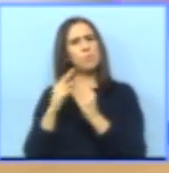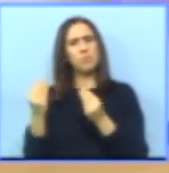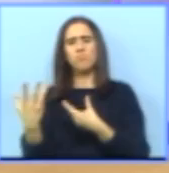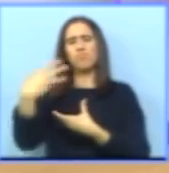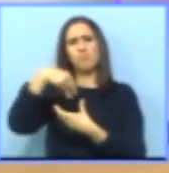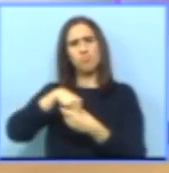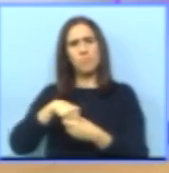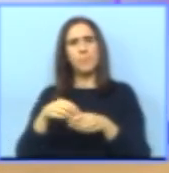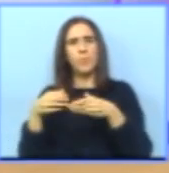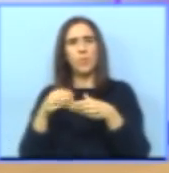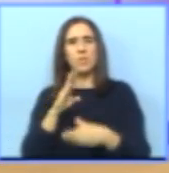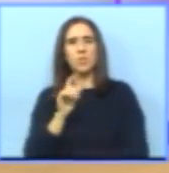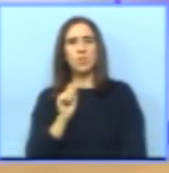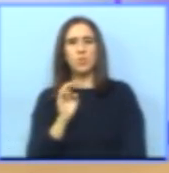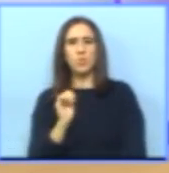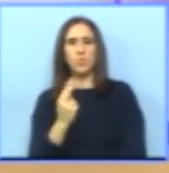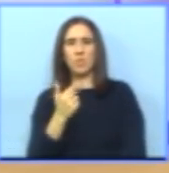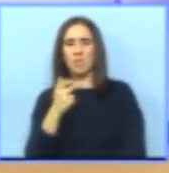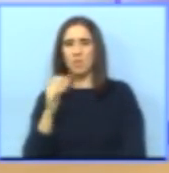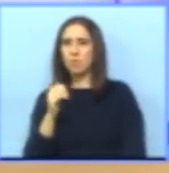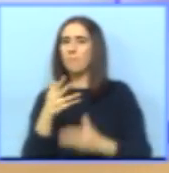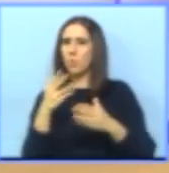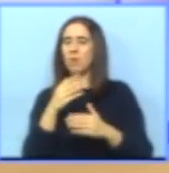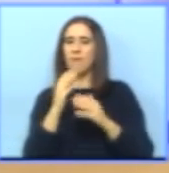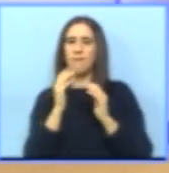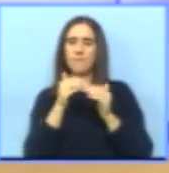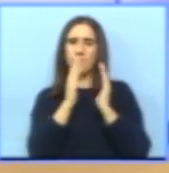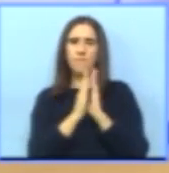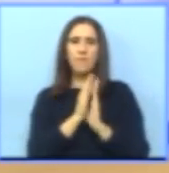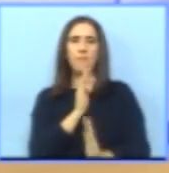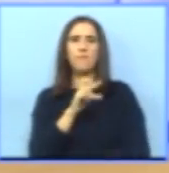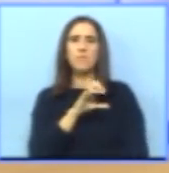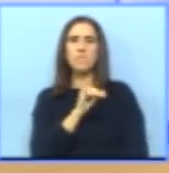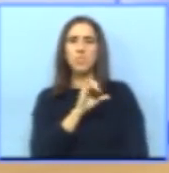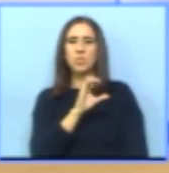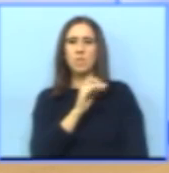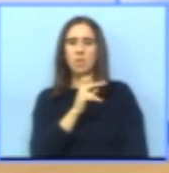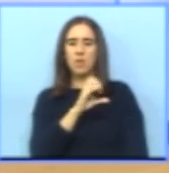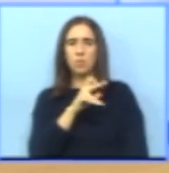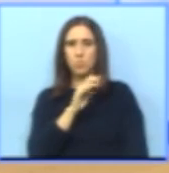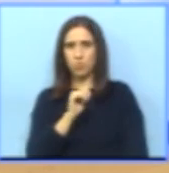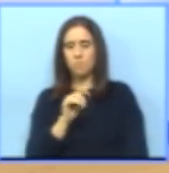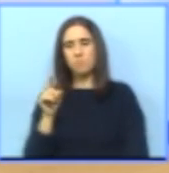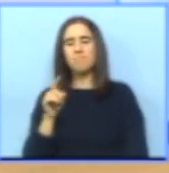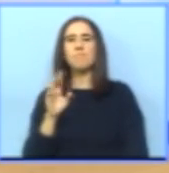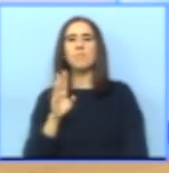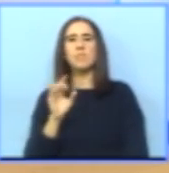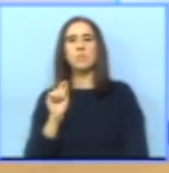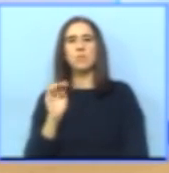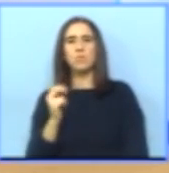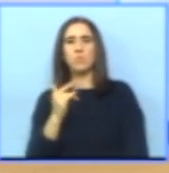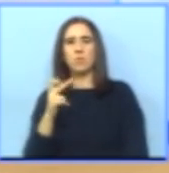ordem dos jesuítas, a maioria são franciscanos, e foram também mortos muitos japoneses que tinham aderido. E isso fez com